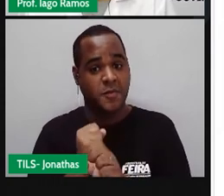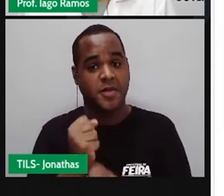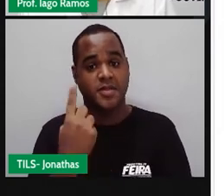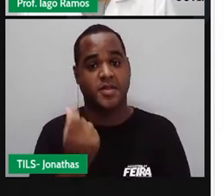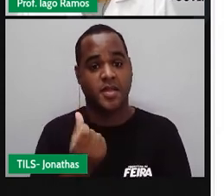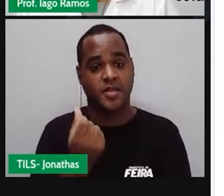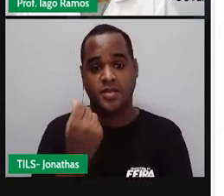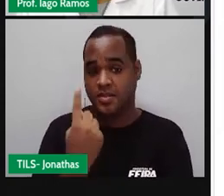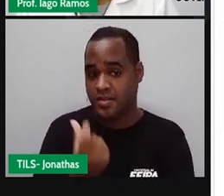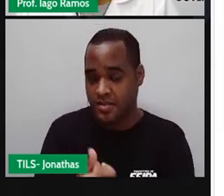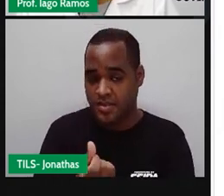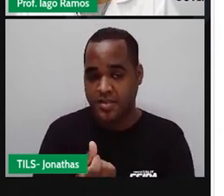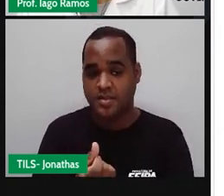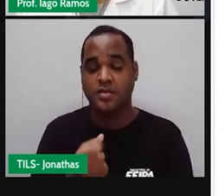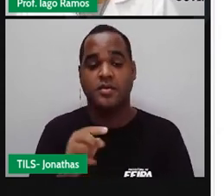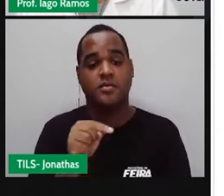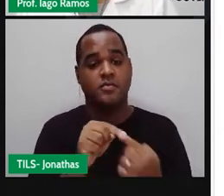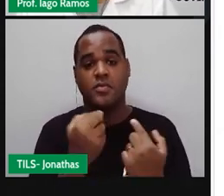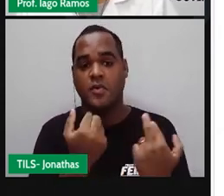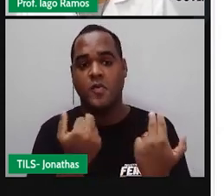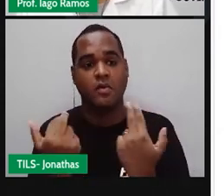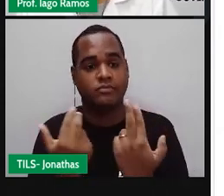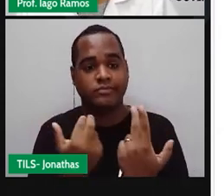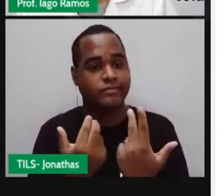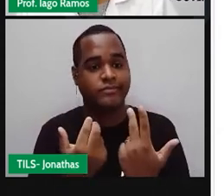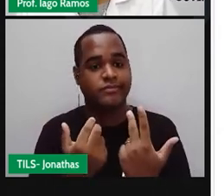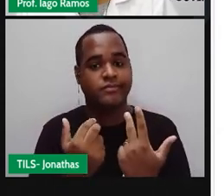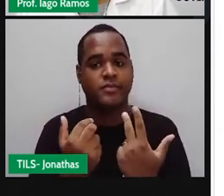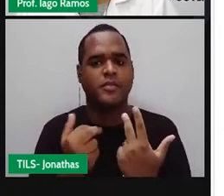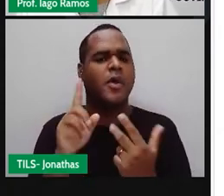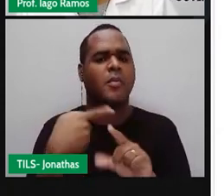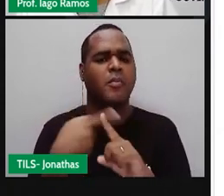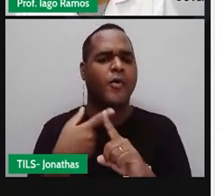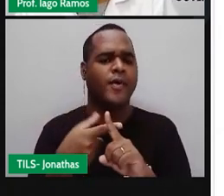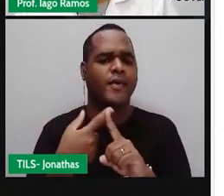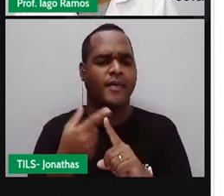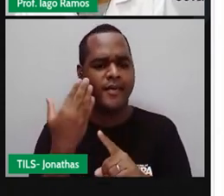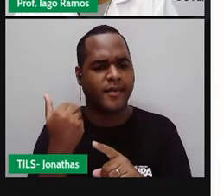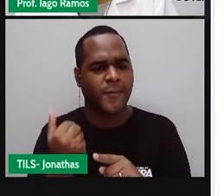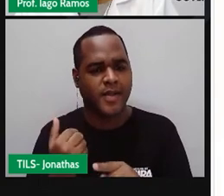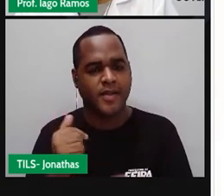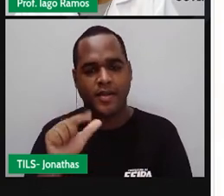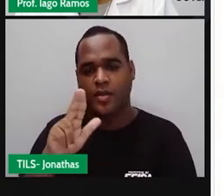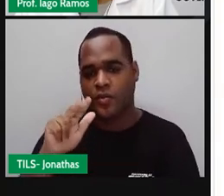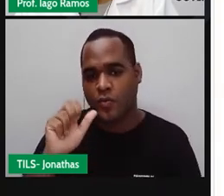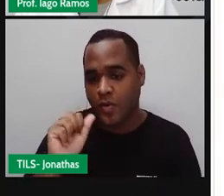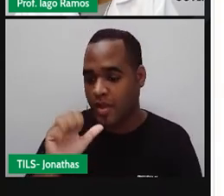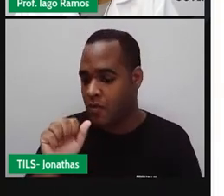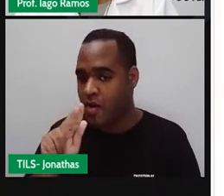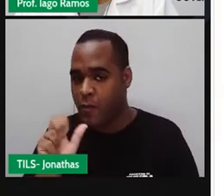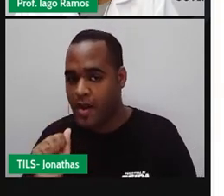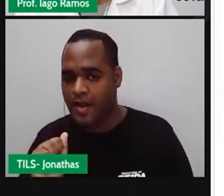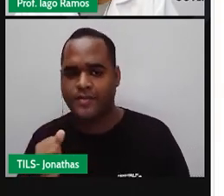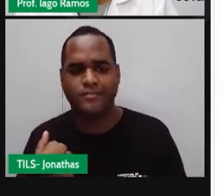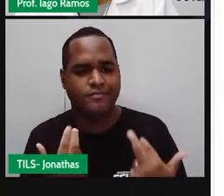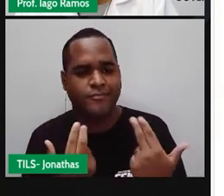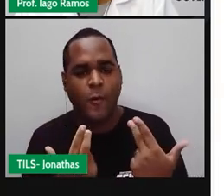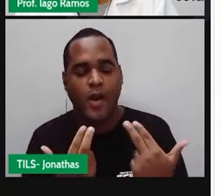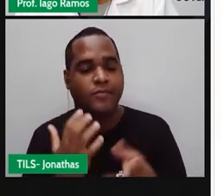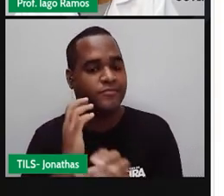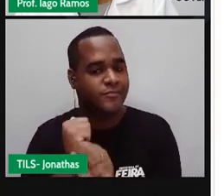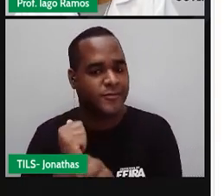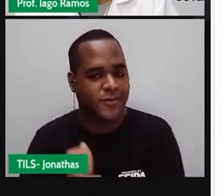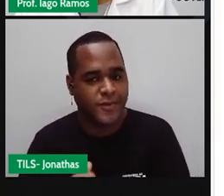seis dezesseis avos por quê que Luna contribuiu 16 dezesseis avos porque três oitavos